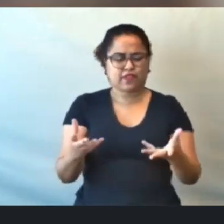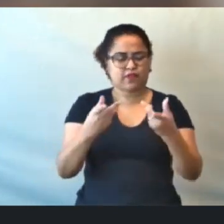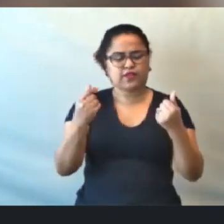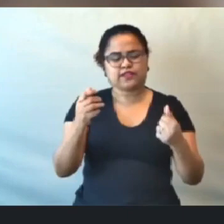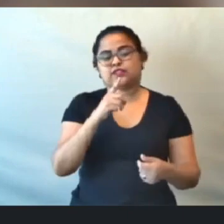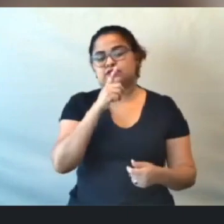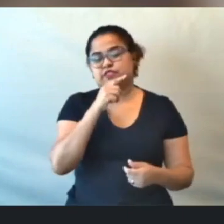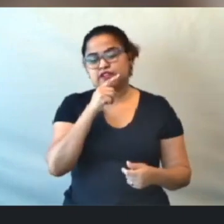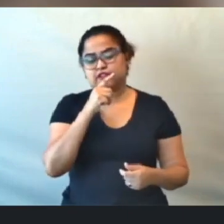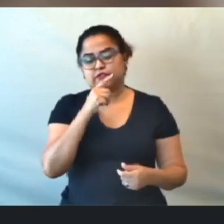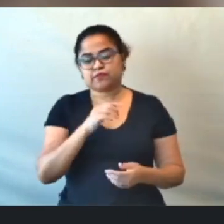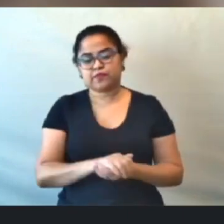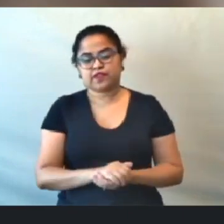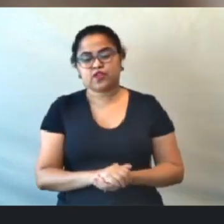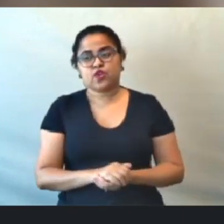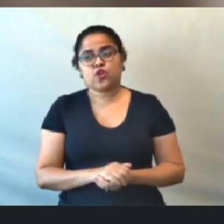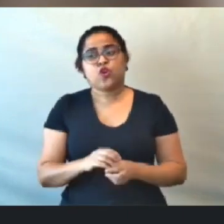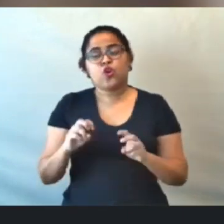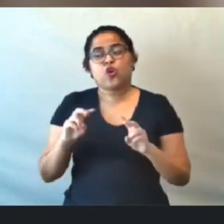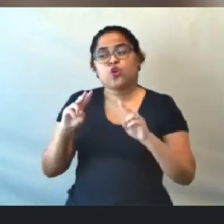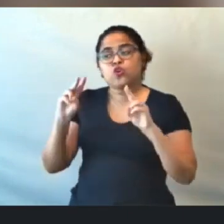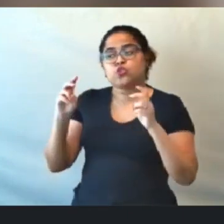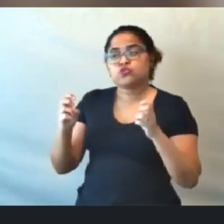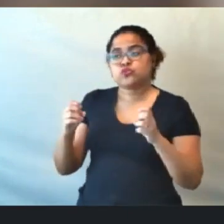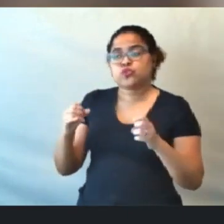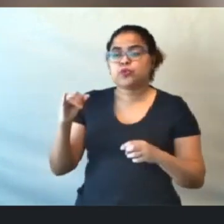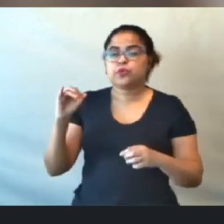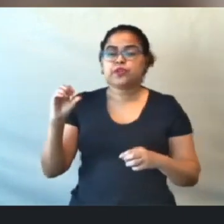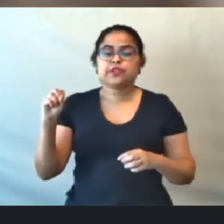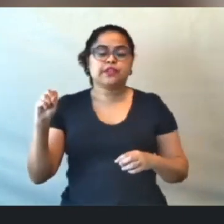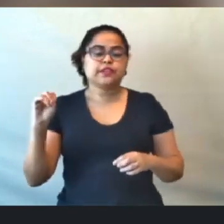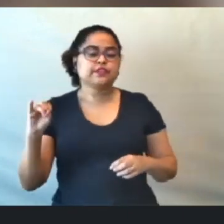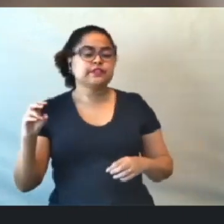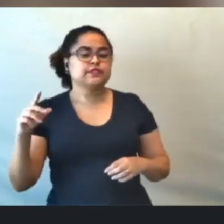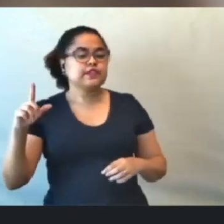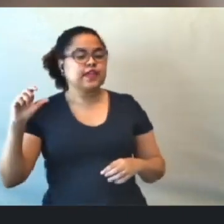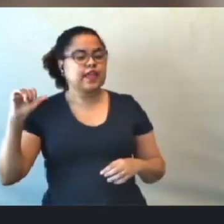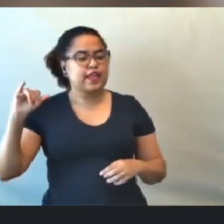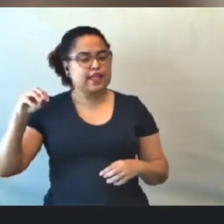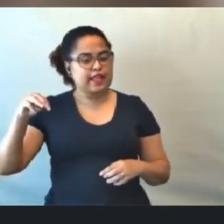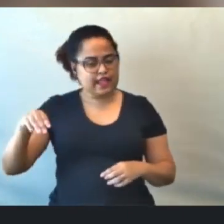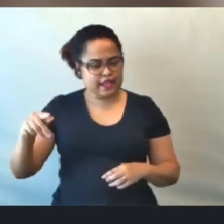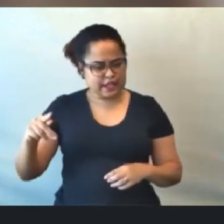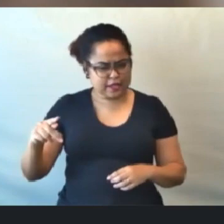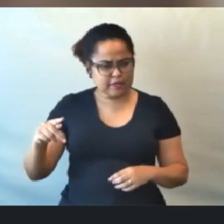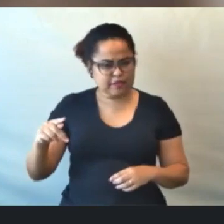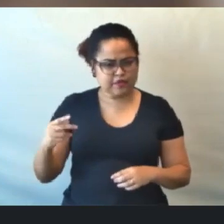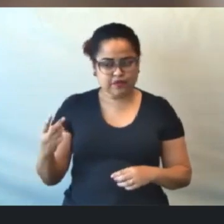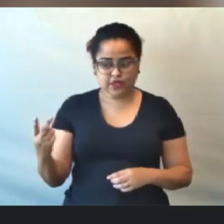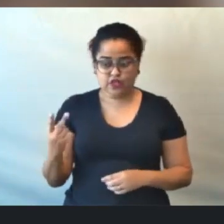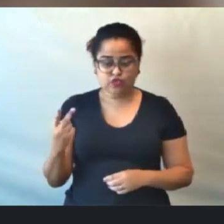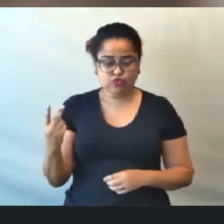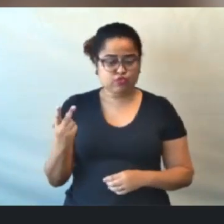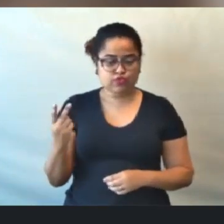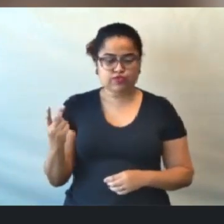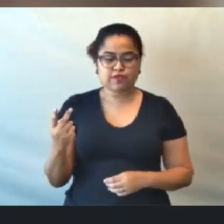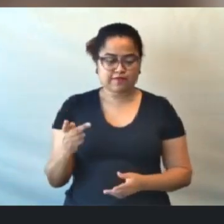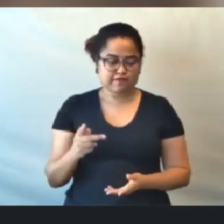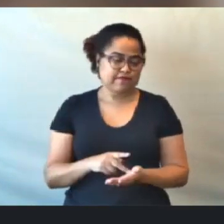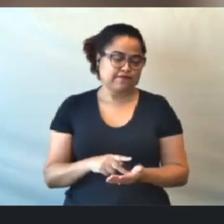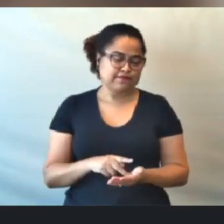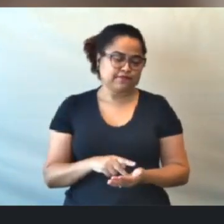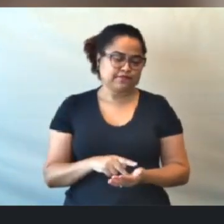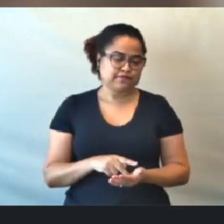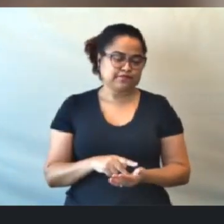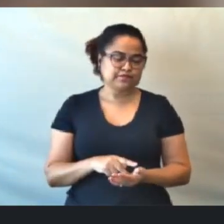uma outra coisa que nós apontamos. Então, aí há duas coisas, na verdade. O Exilimp é um produto